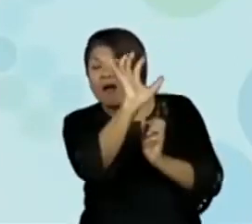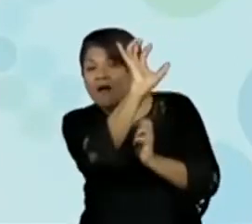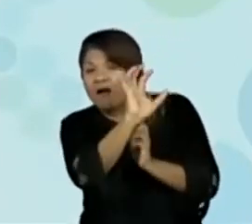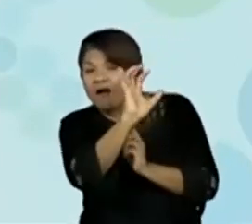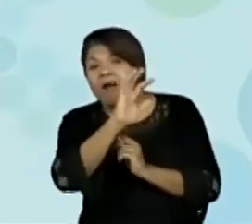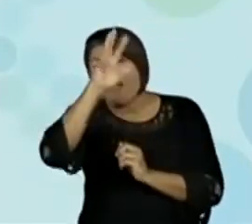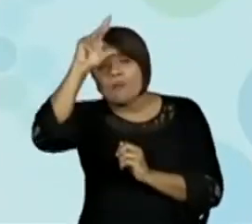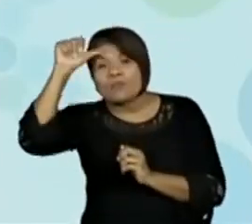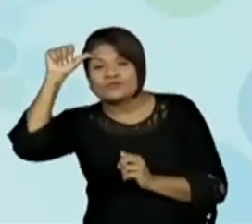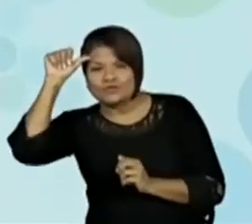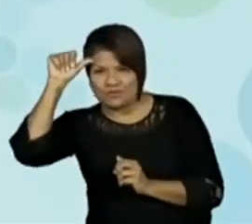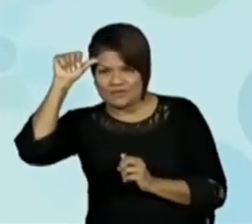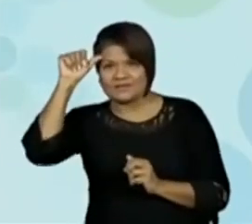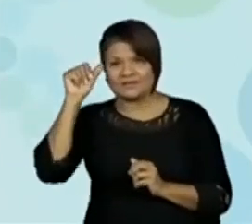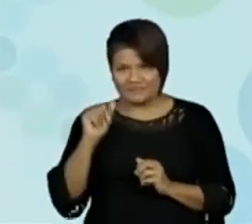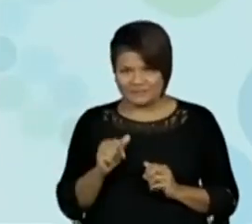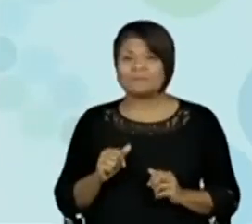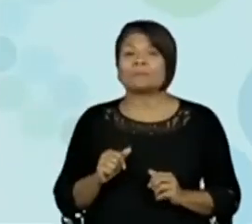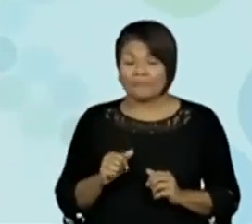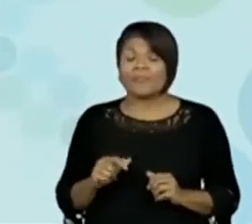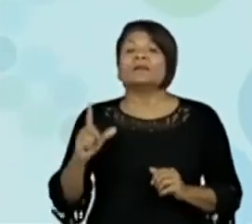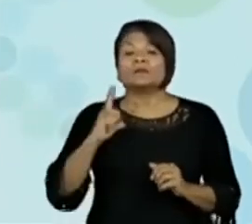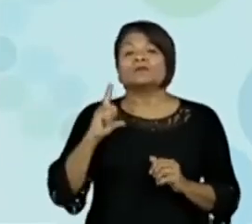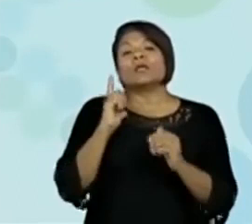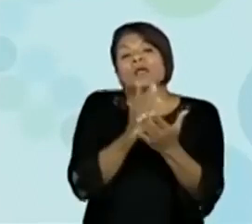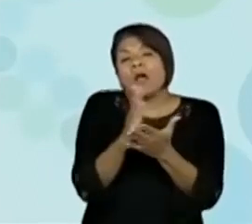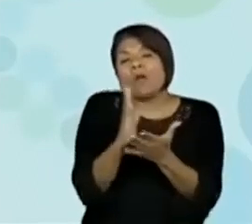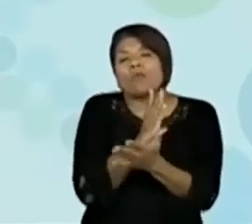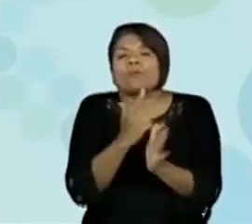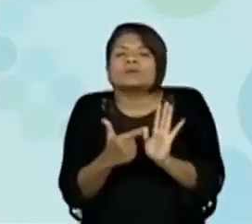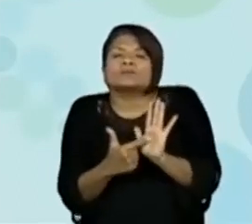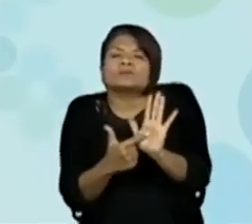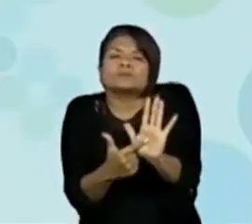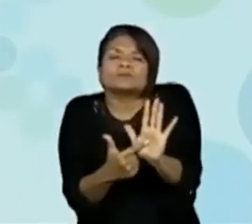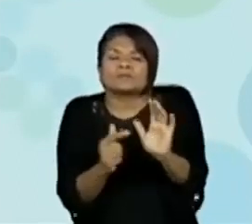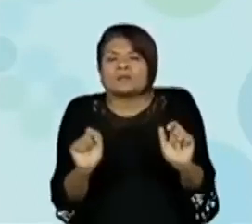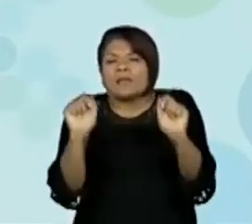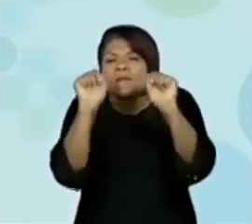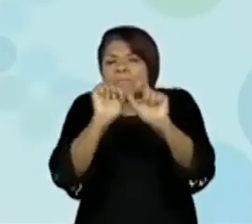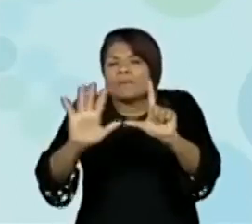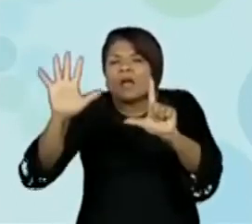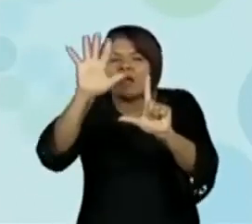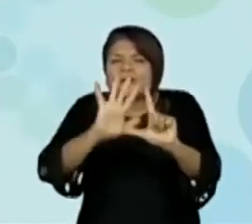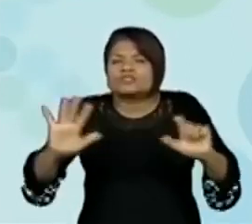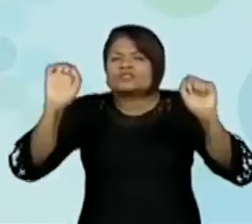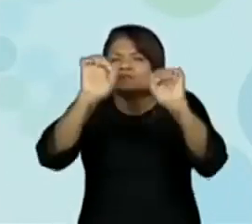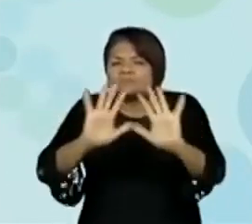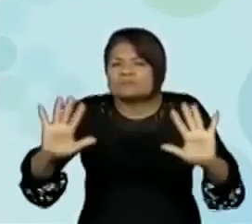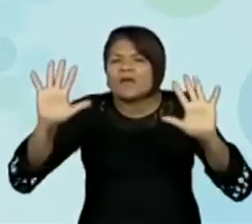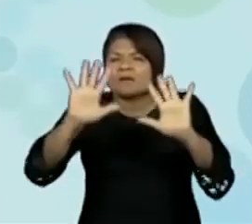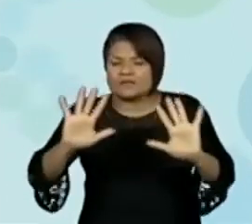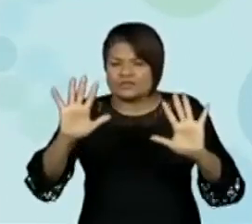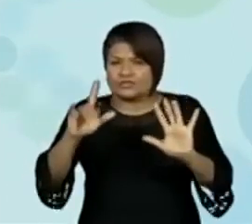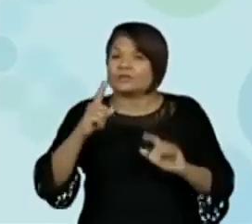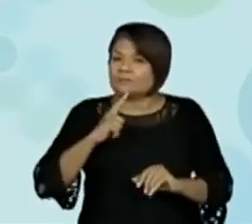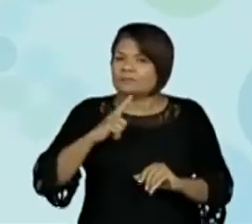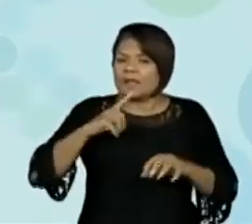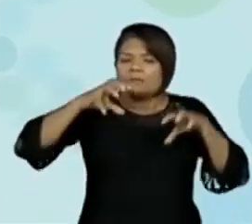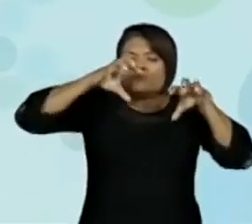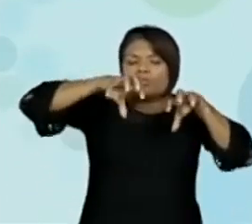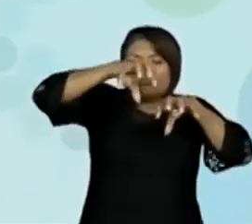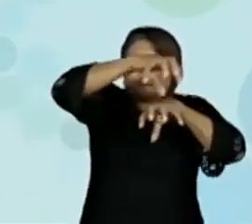entender que tem algumas amostras. Ó. O que é uma amostra? Algumas imagens da região e seus